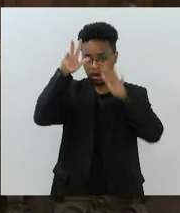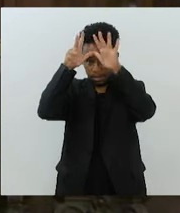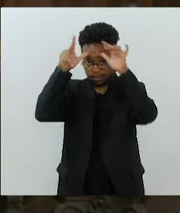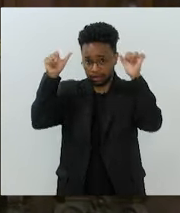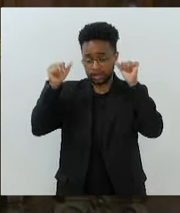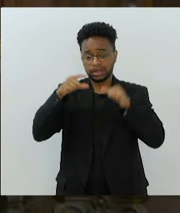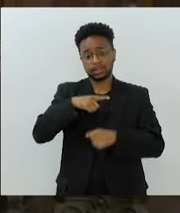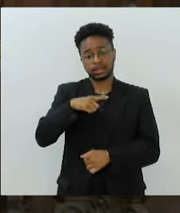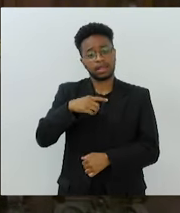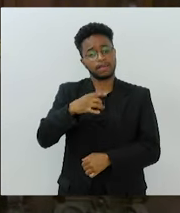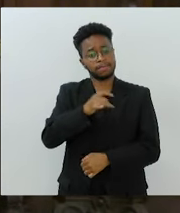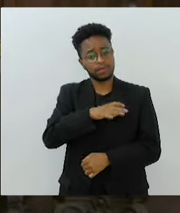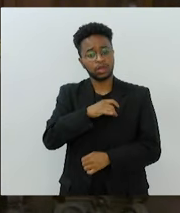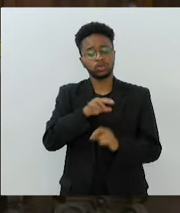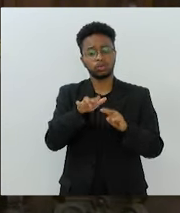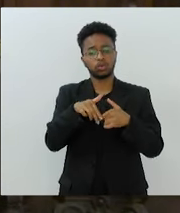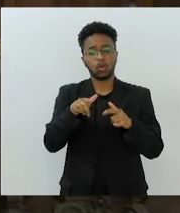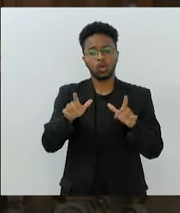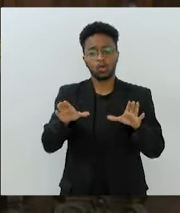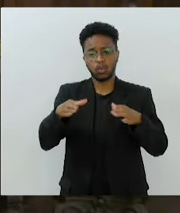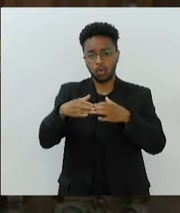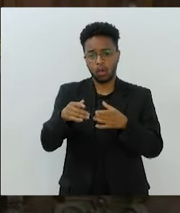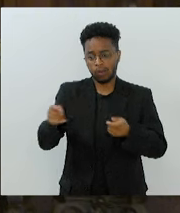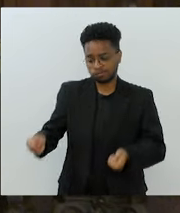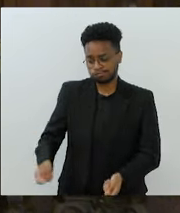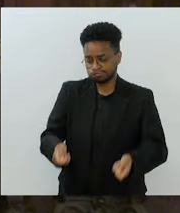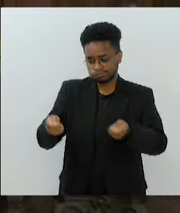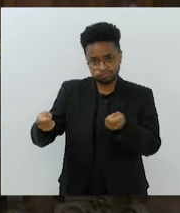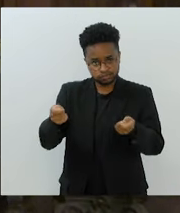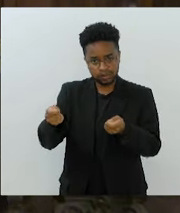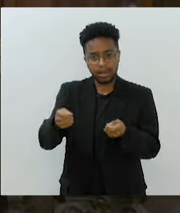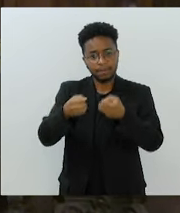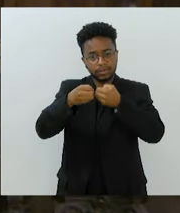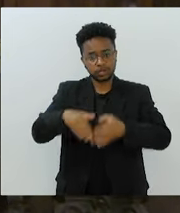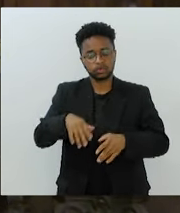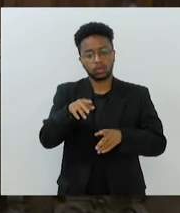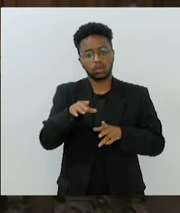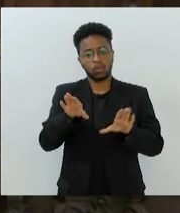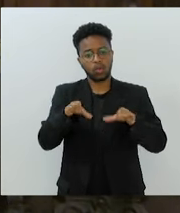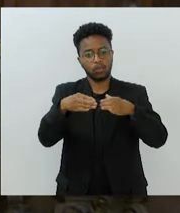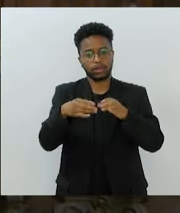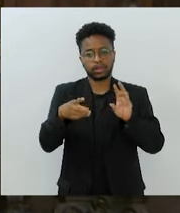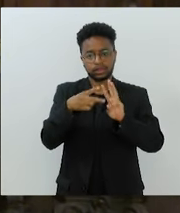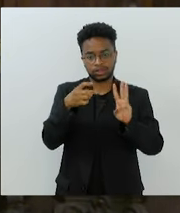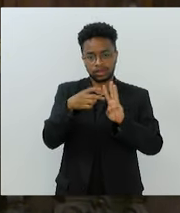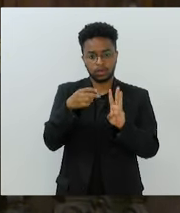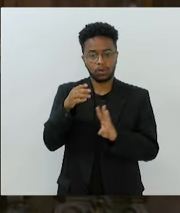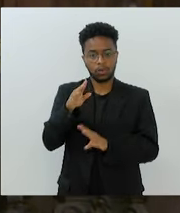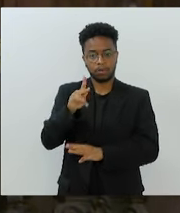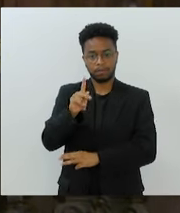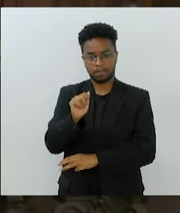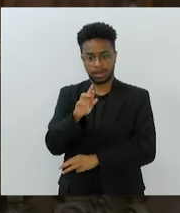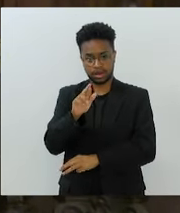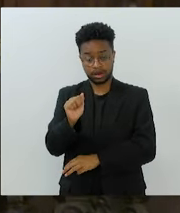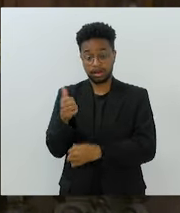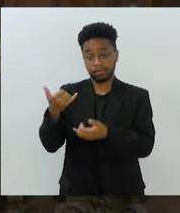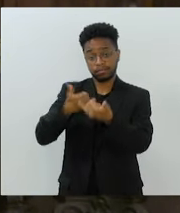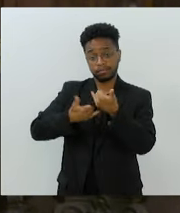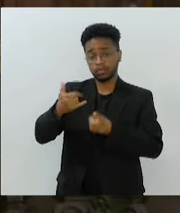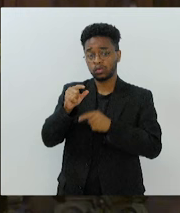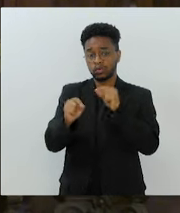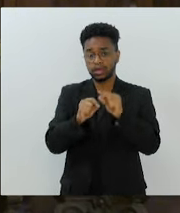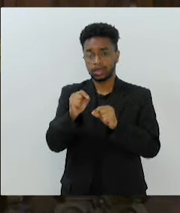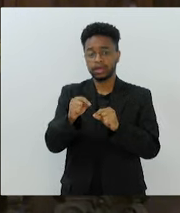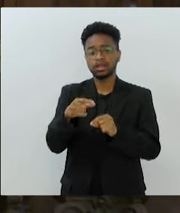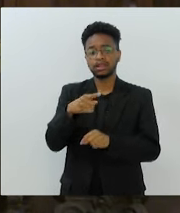pela ameaça dos garimpeiros ilegais à vida das comunidades indígenas no Pará, me relatou que, graças a um consistente e